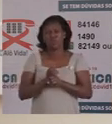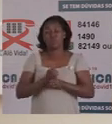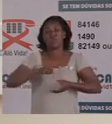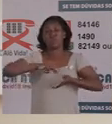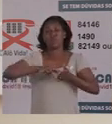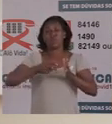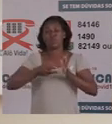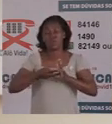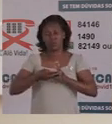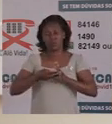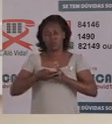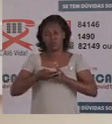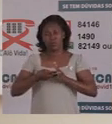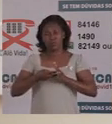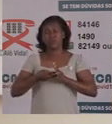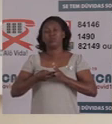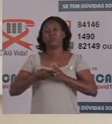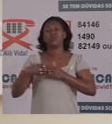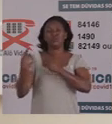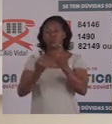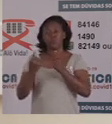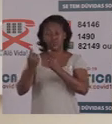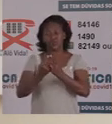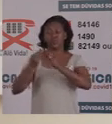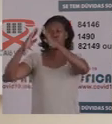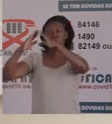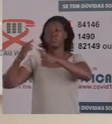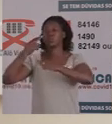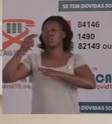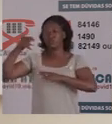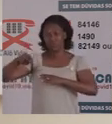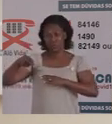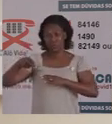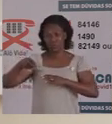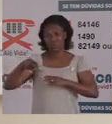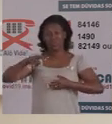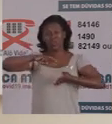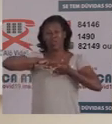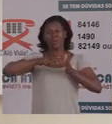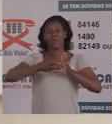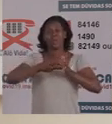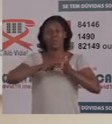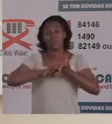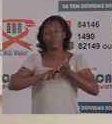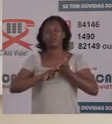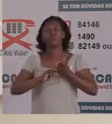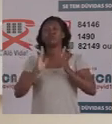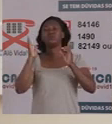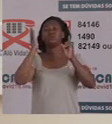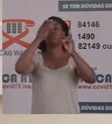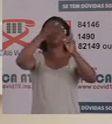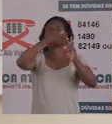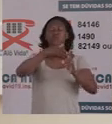Covid-19 no acampamento de Afungi, e este plano tem 5 objetivos principais.